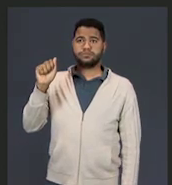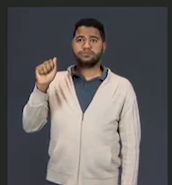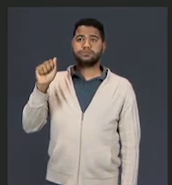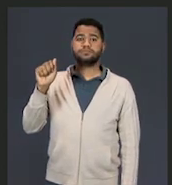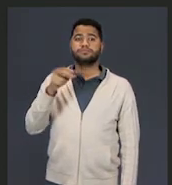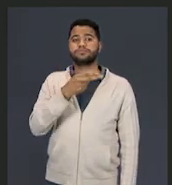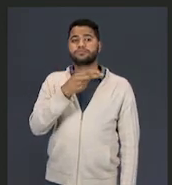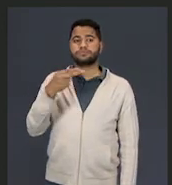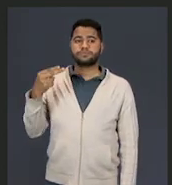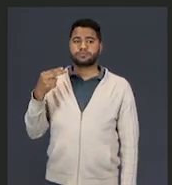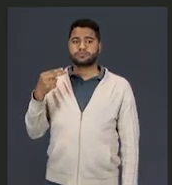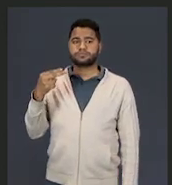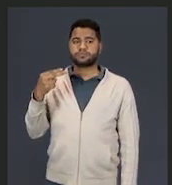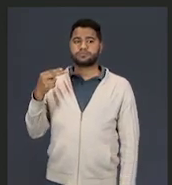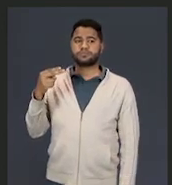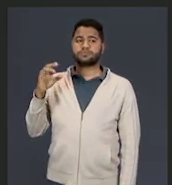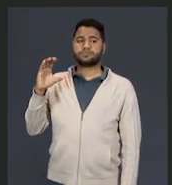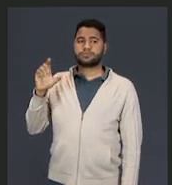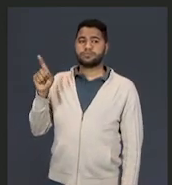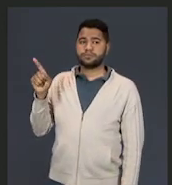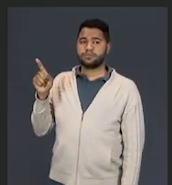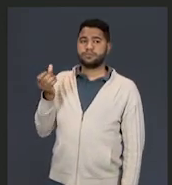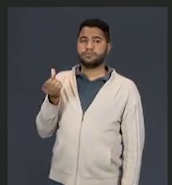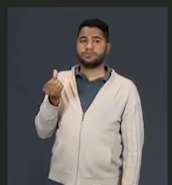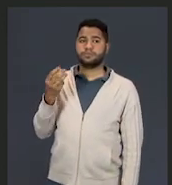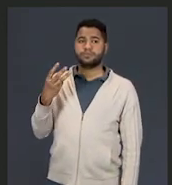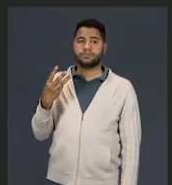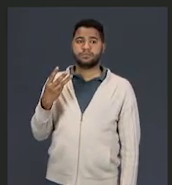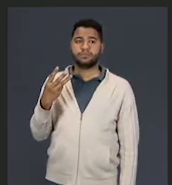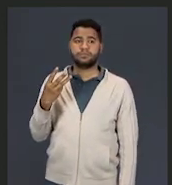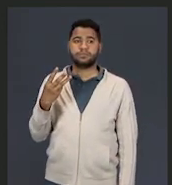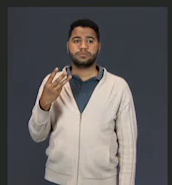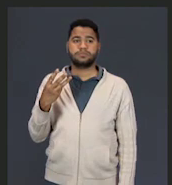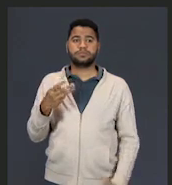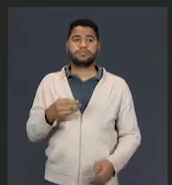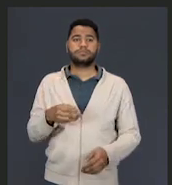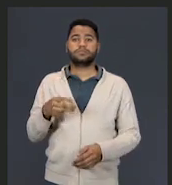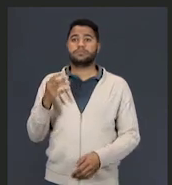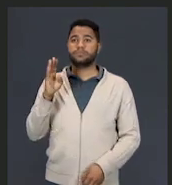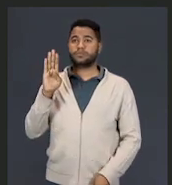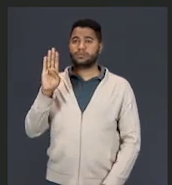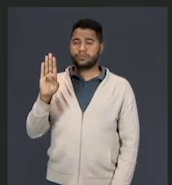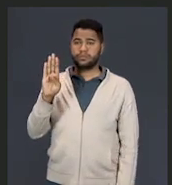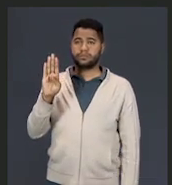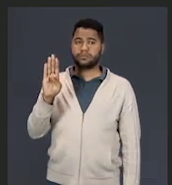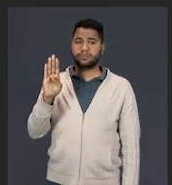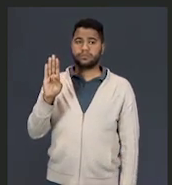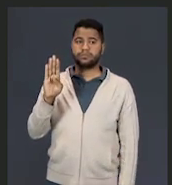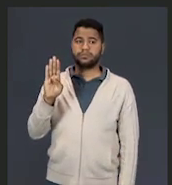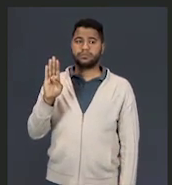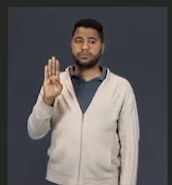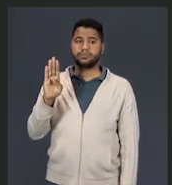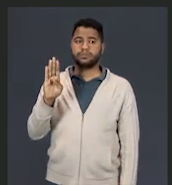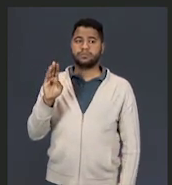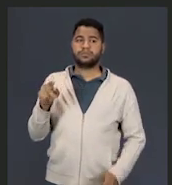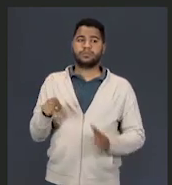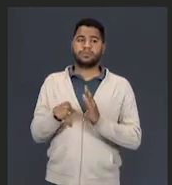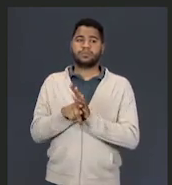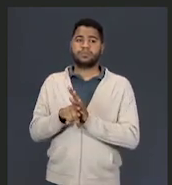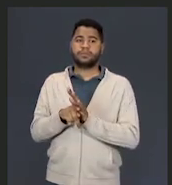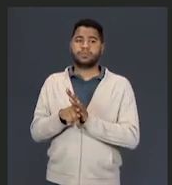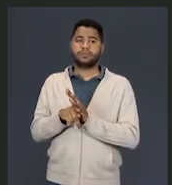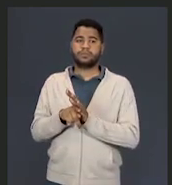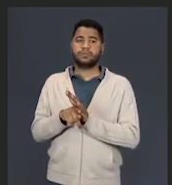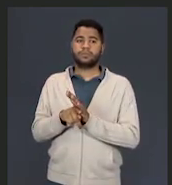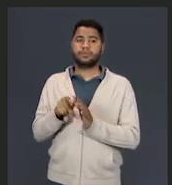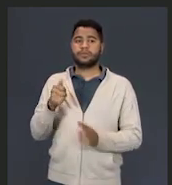é igual a C e mede 63, e o B mede